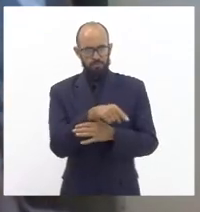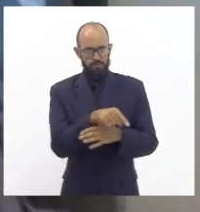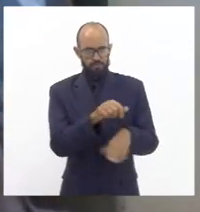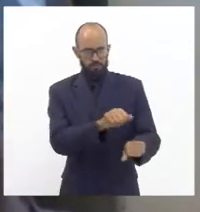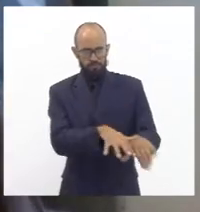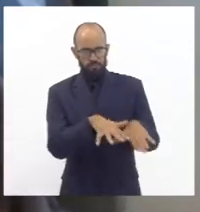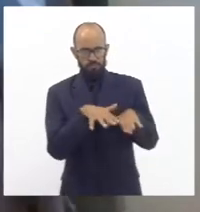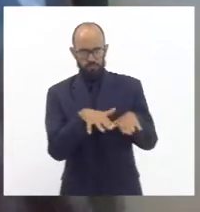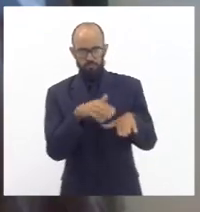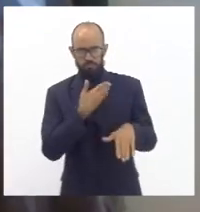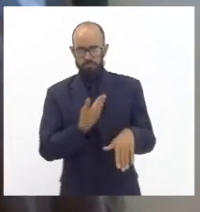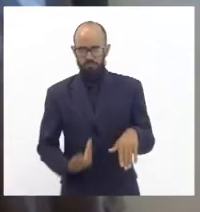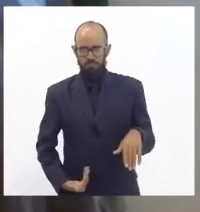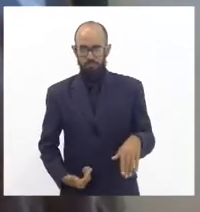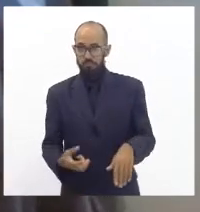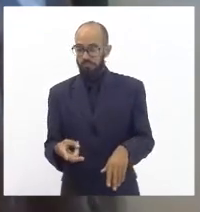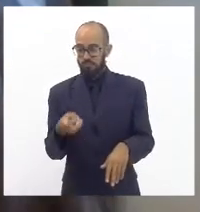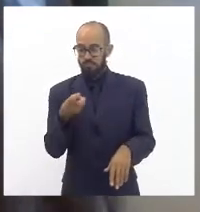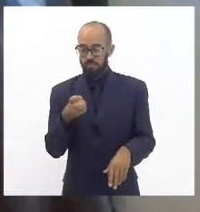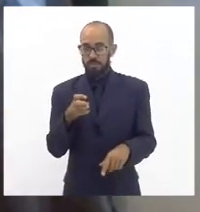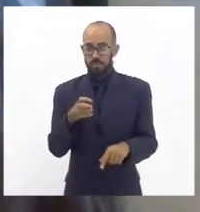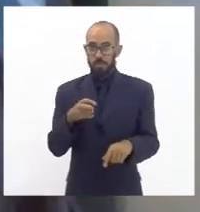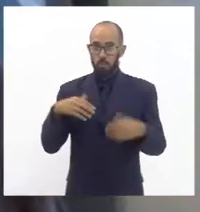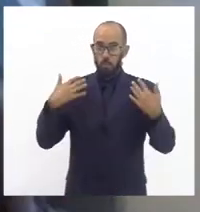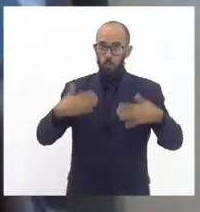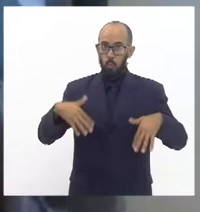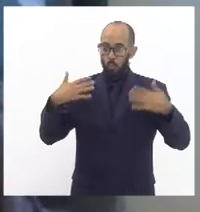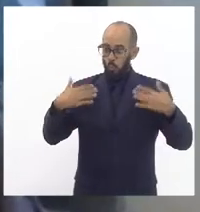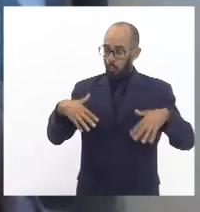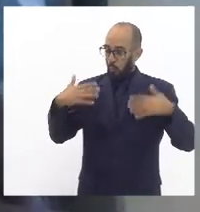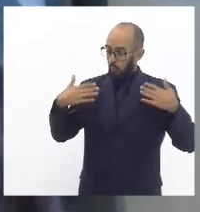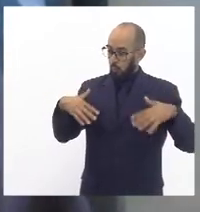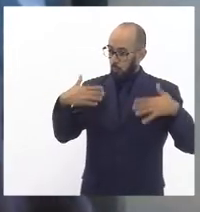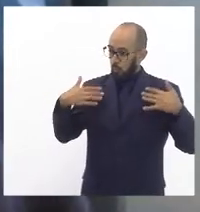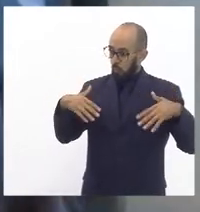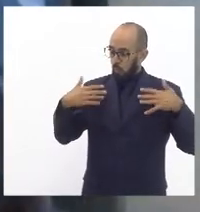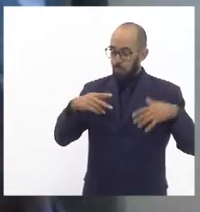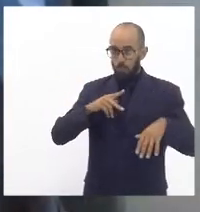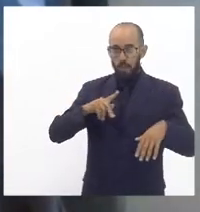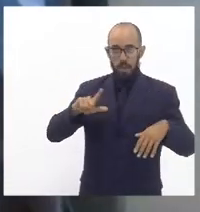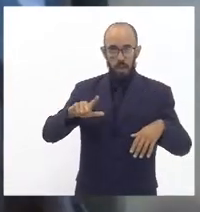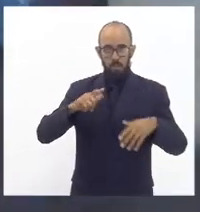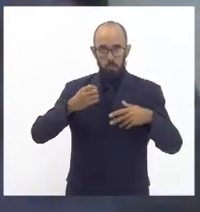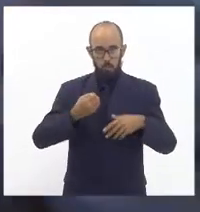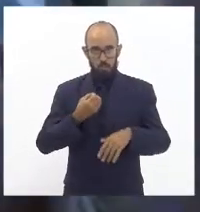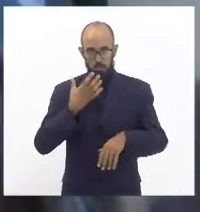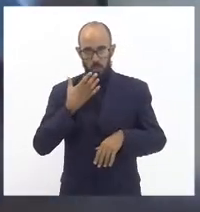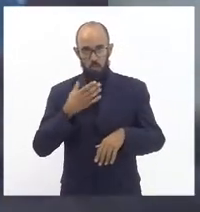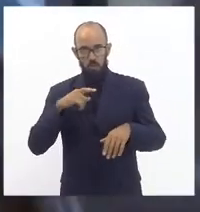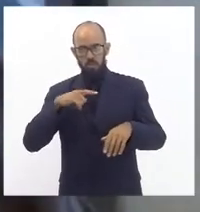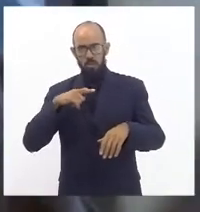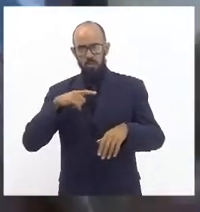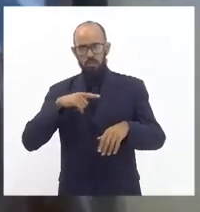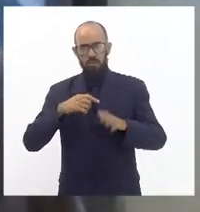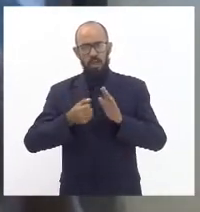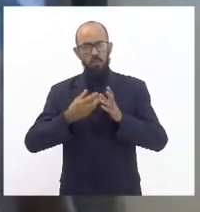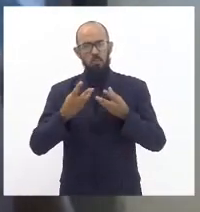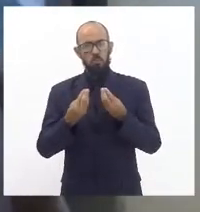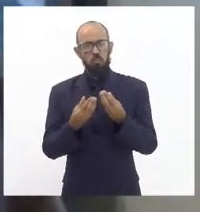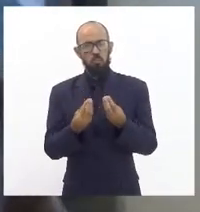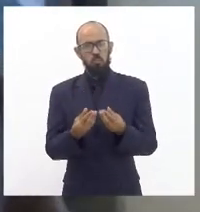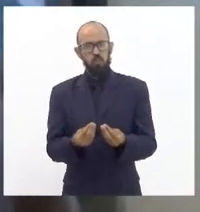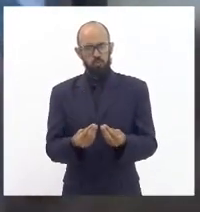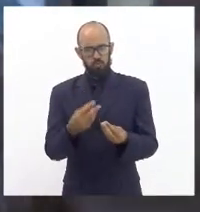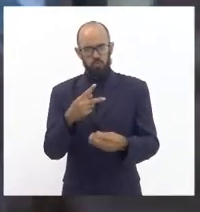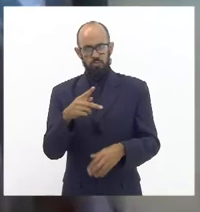pública eu me dei conta da grandeza do projeto que que acontece tem centenas e centenas de